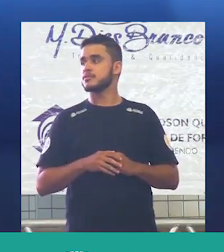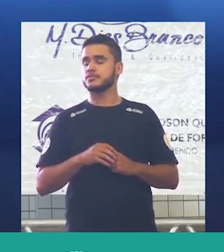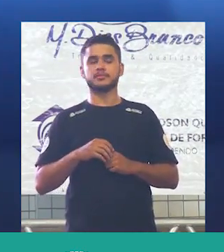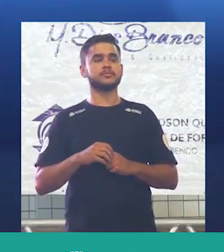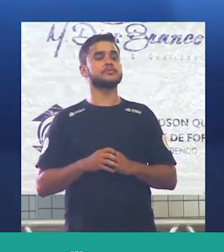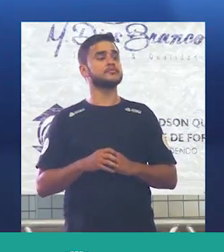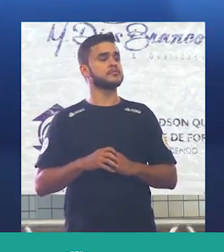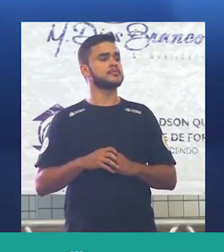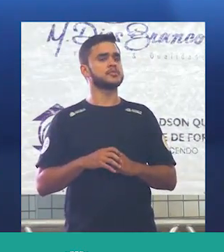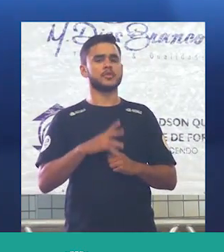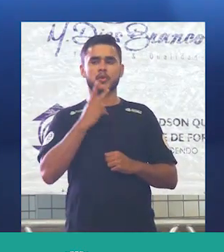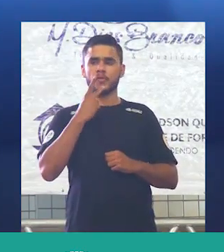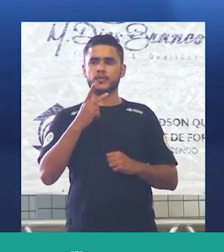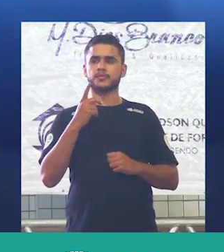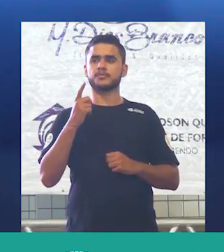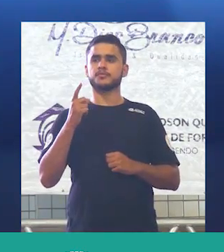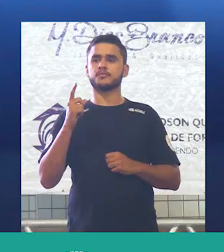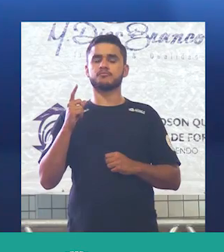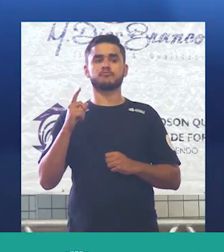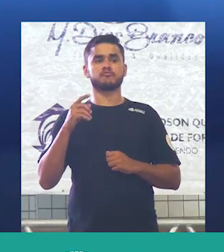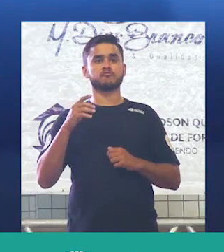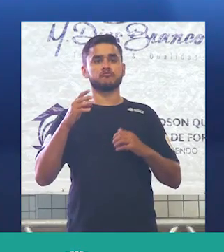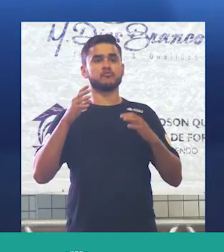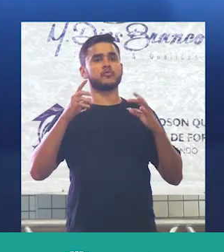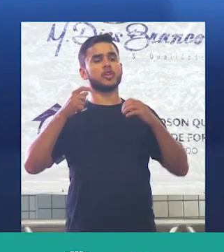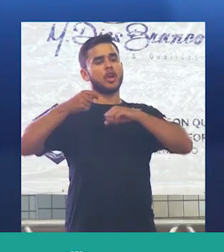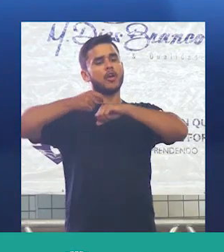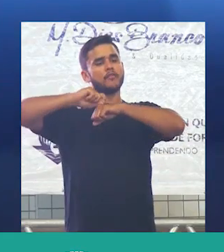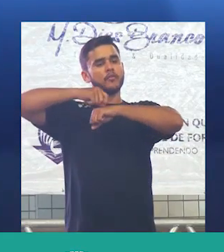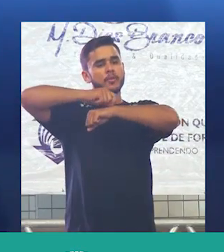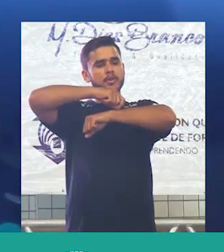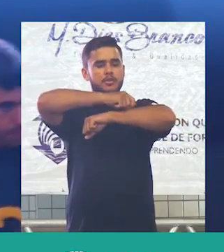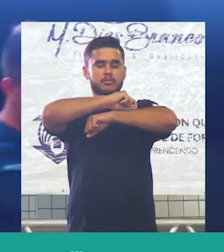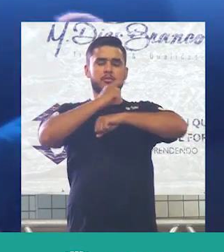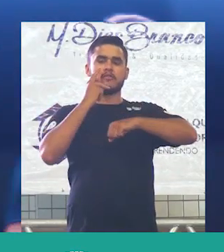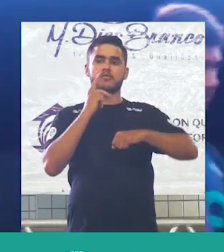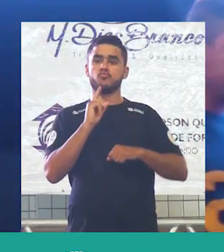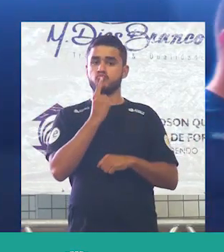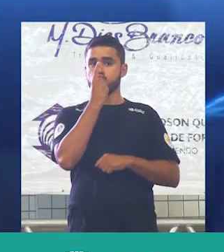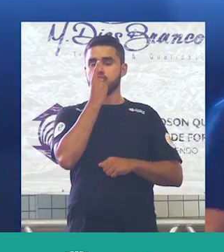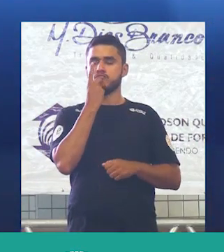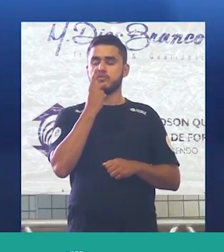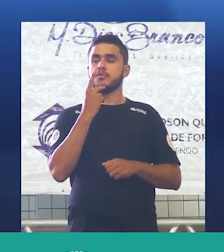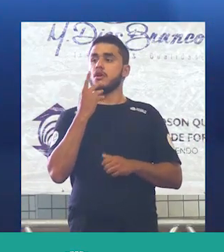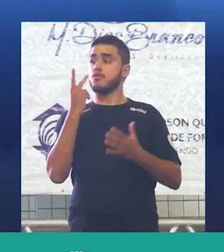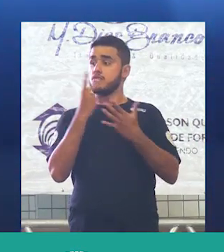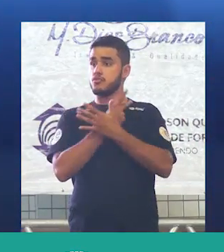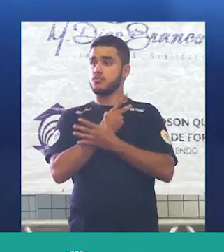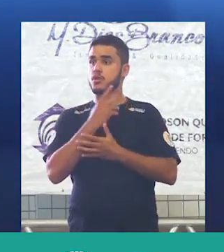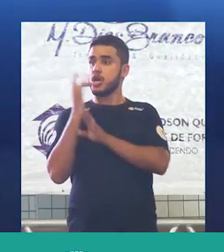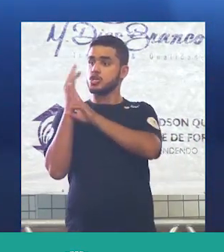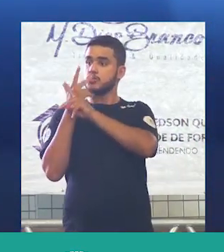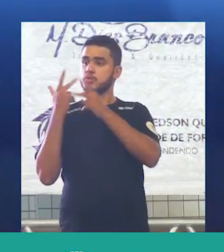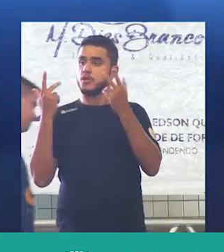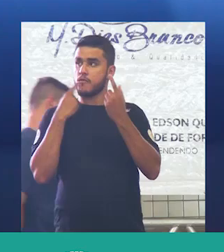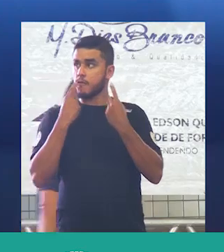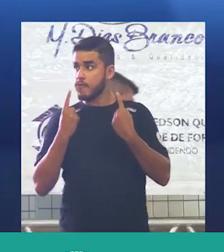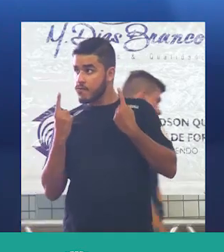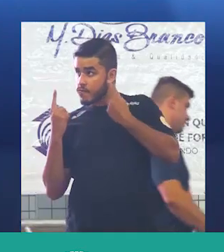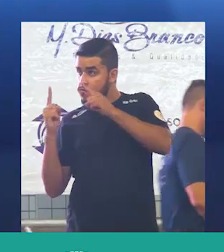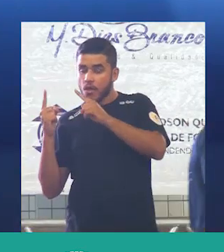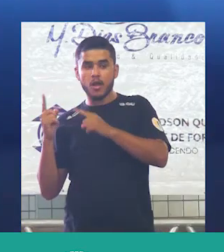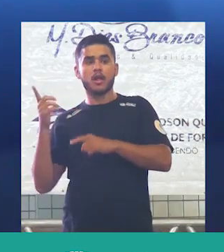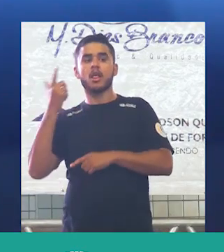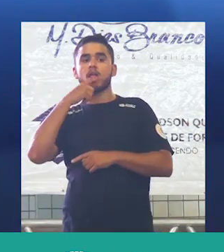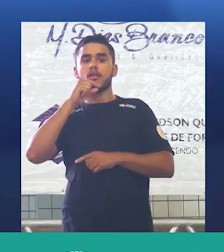uma comunidade de formigas, e teve uma formiga que foi audaciosa e peitou o gafanhoto-chefe,